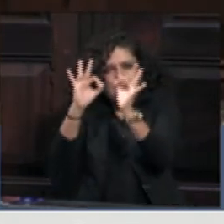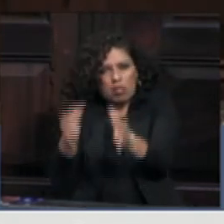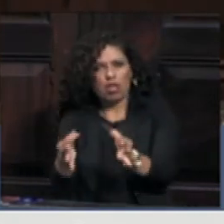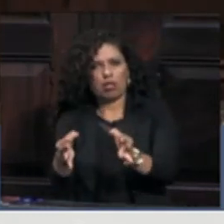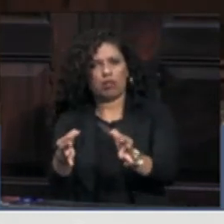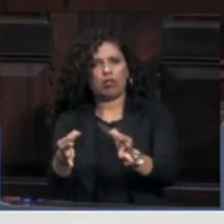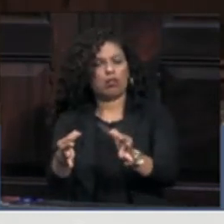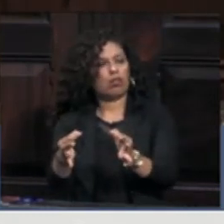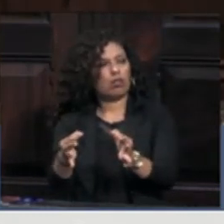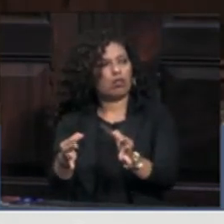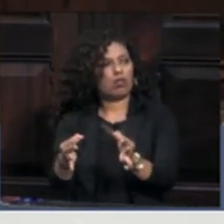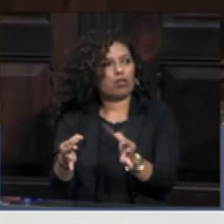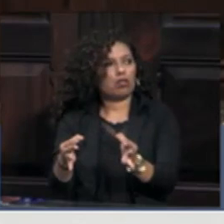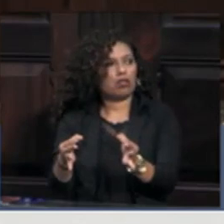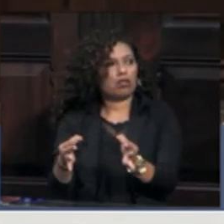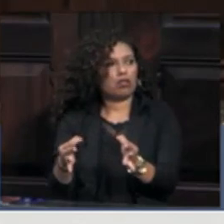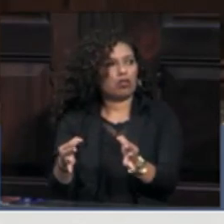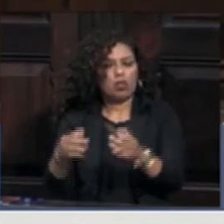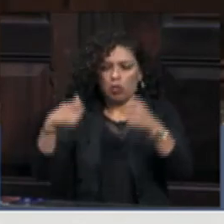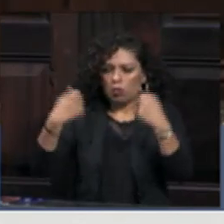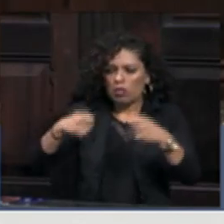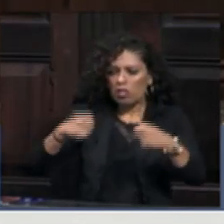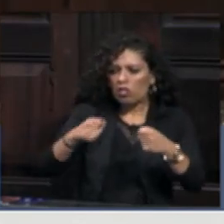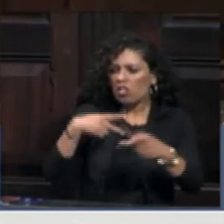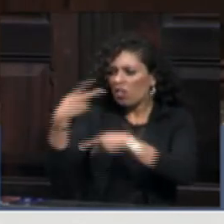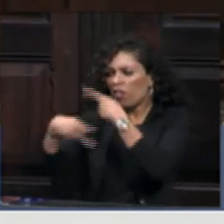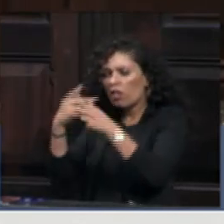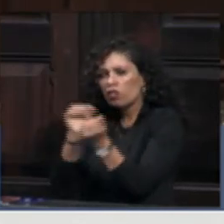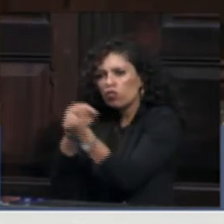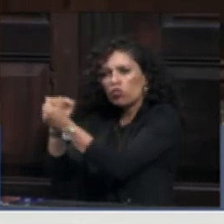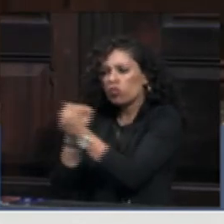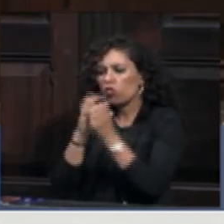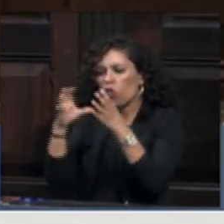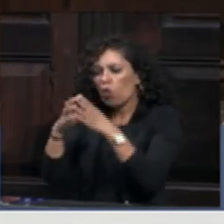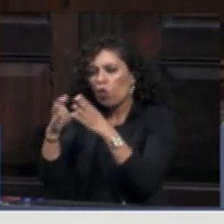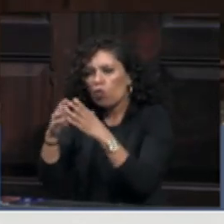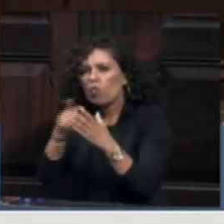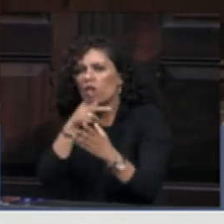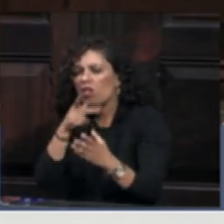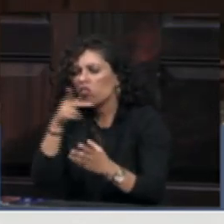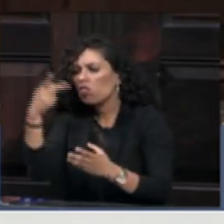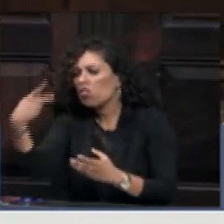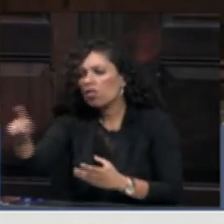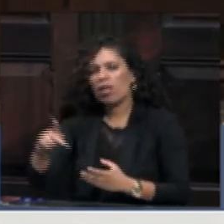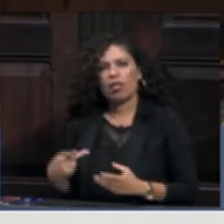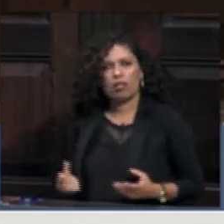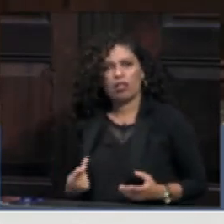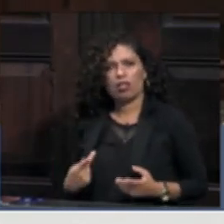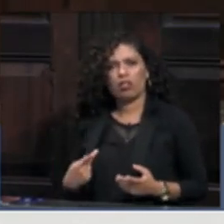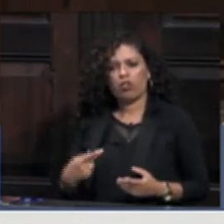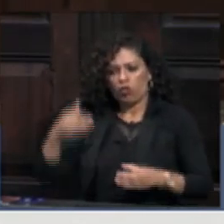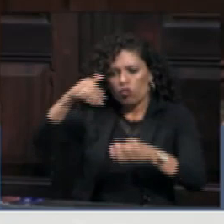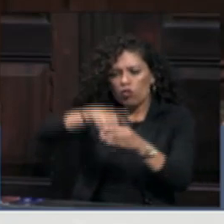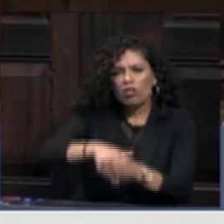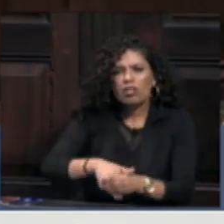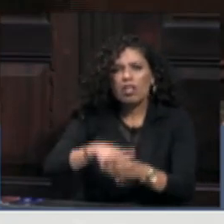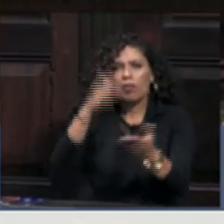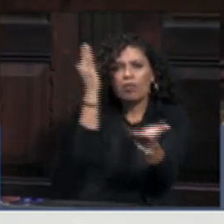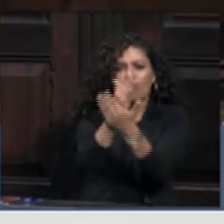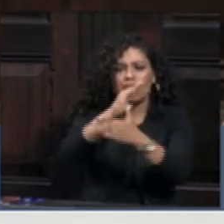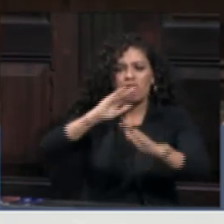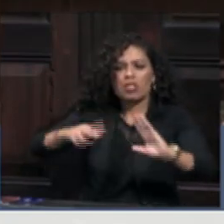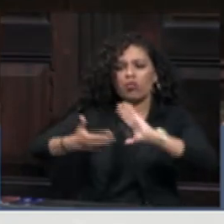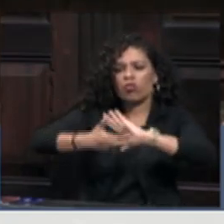contrário, tem que orientar a sua bancada a votar aqui sim para derrubar o veto e